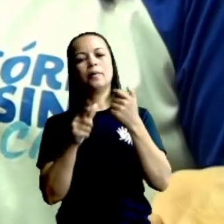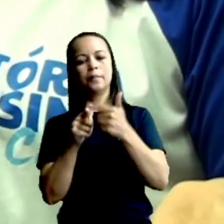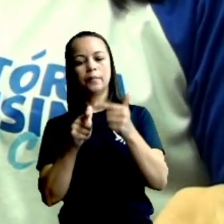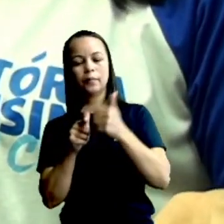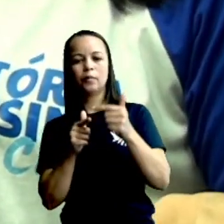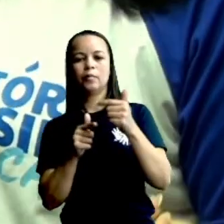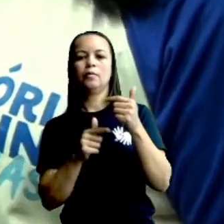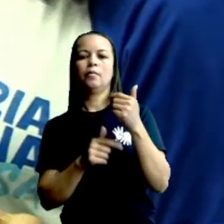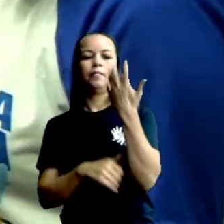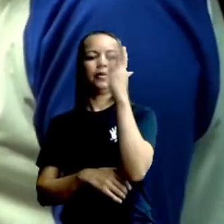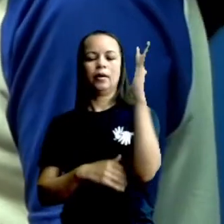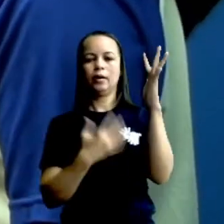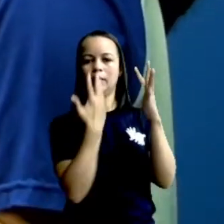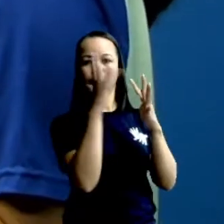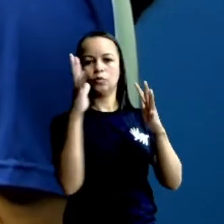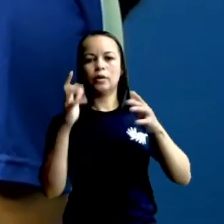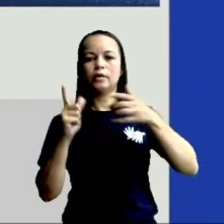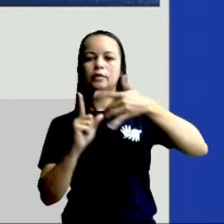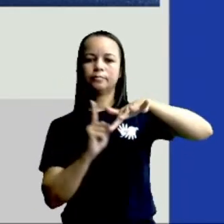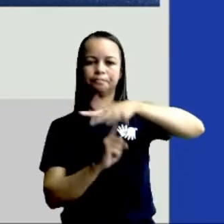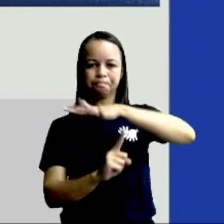porque não tem como limpar, tá?